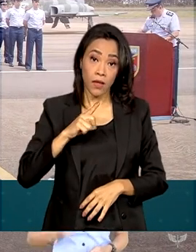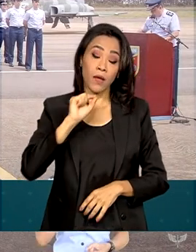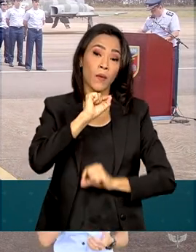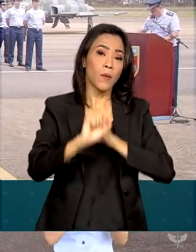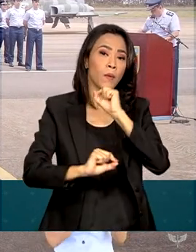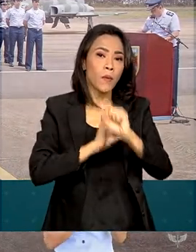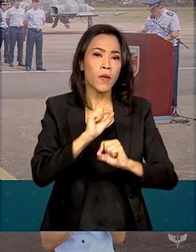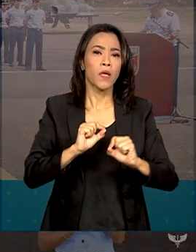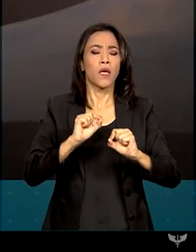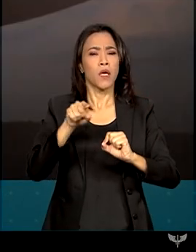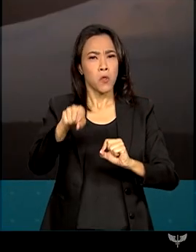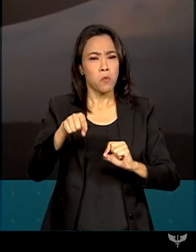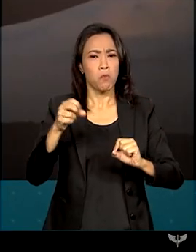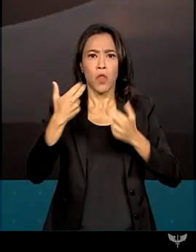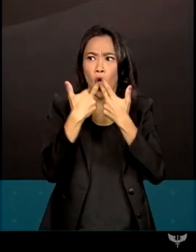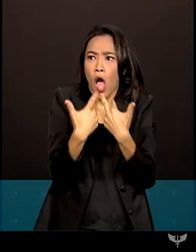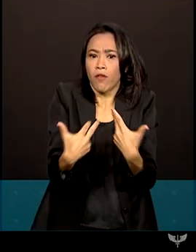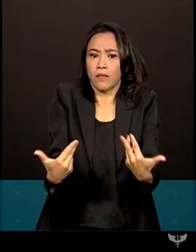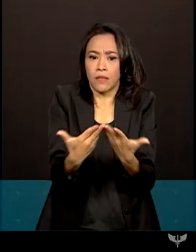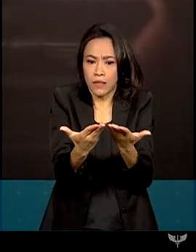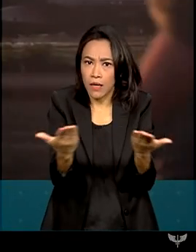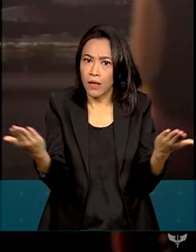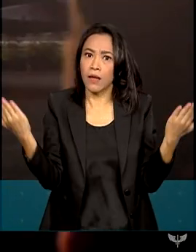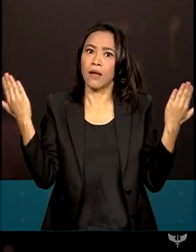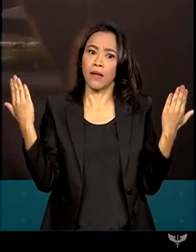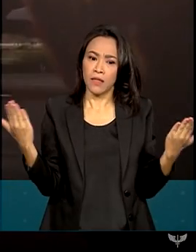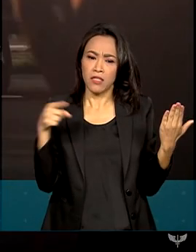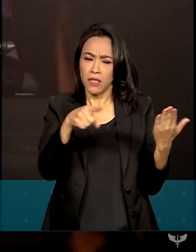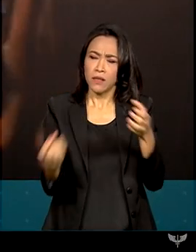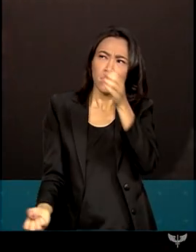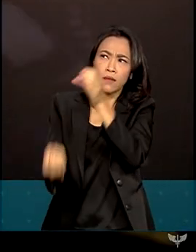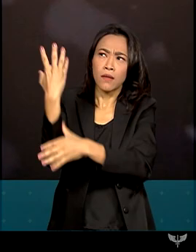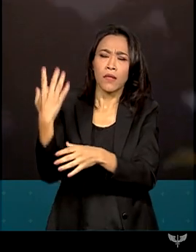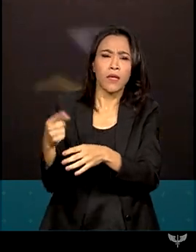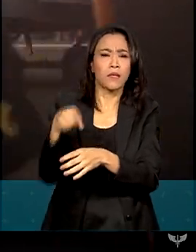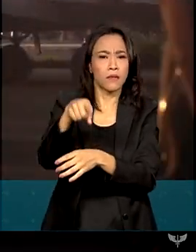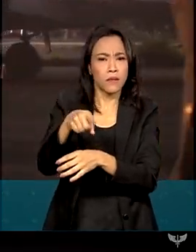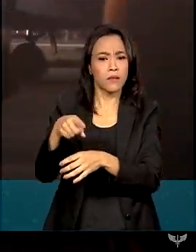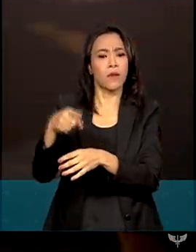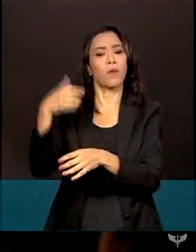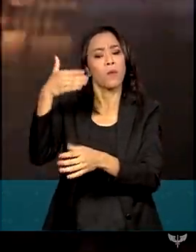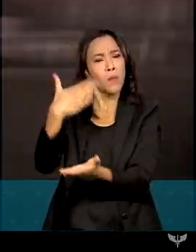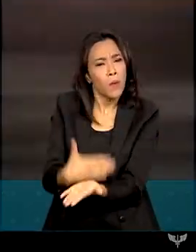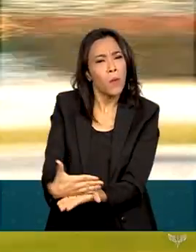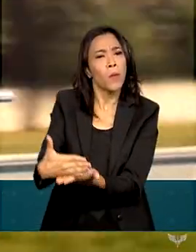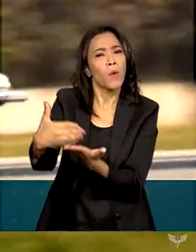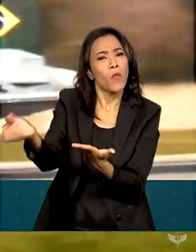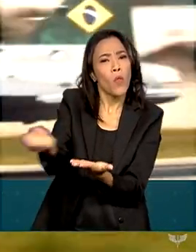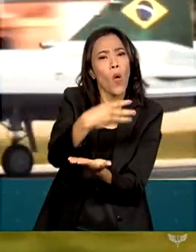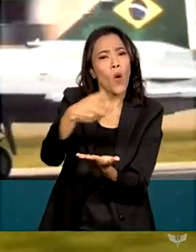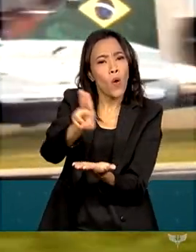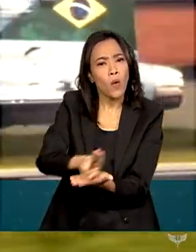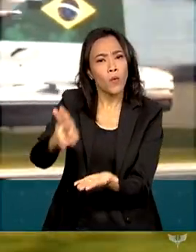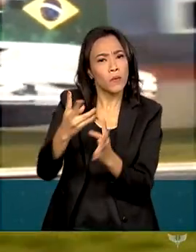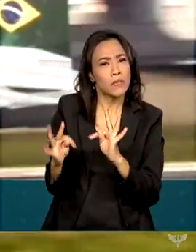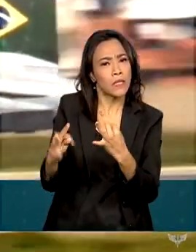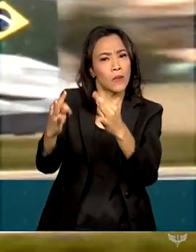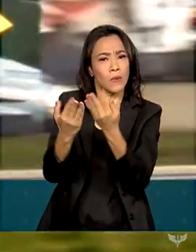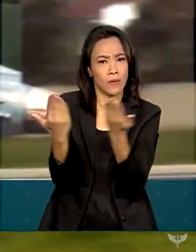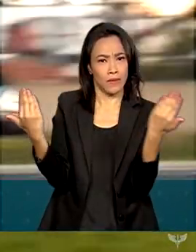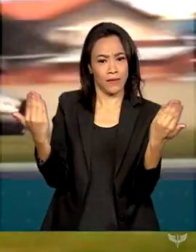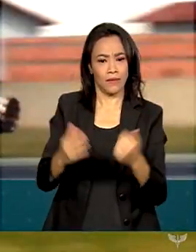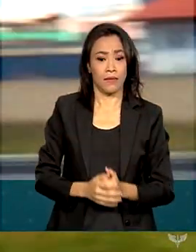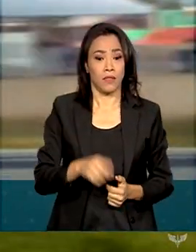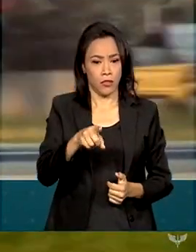a vocação inovadora estando desde a sua criação na Vanguarda para implantação de novas tecnologias e doutrinas